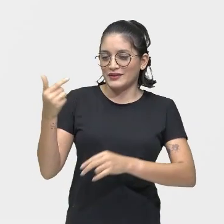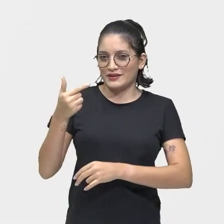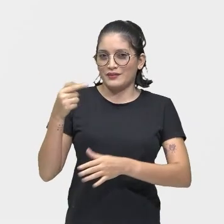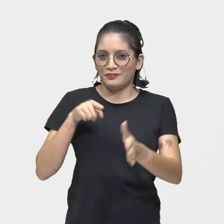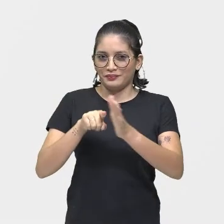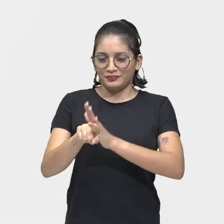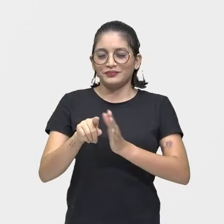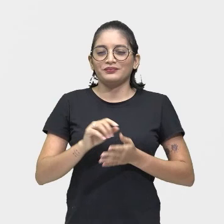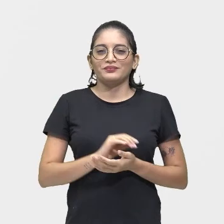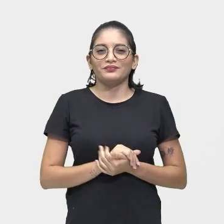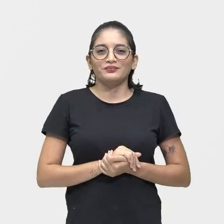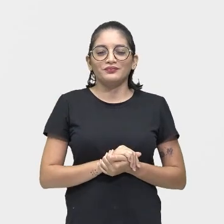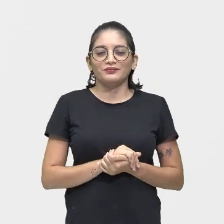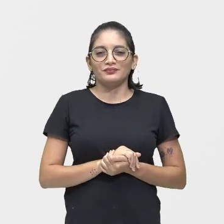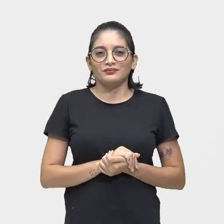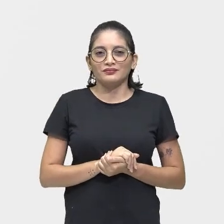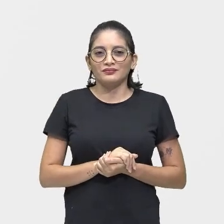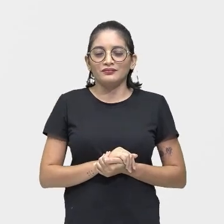tela.